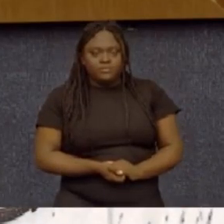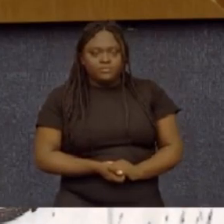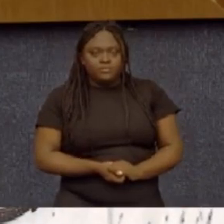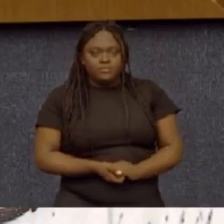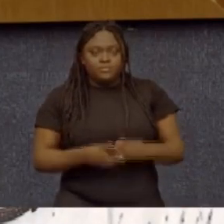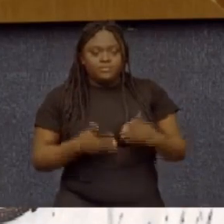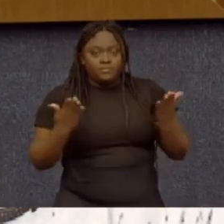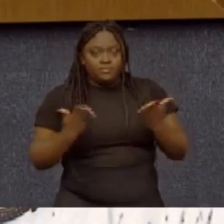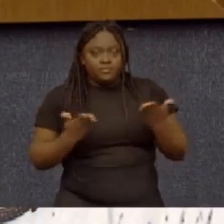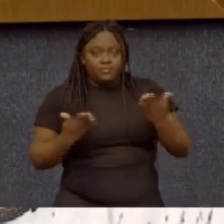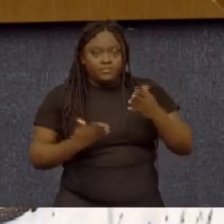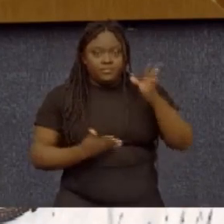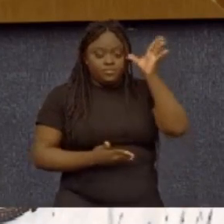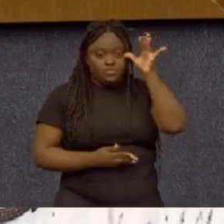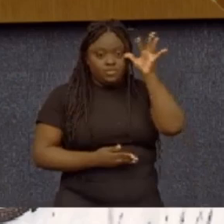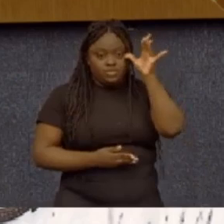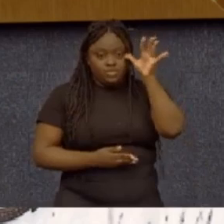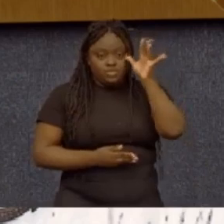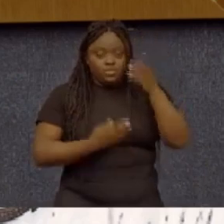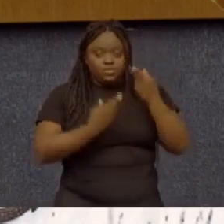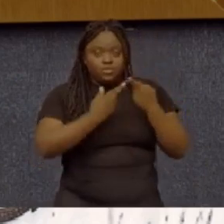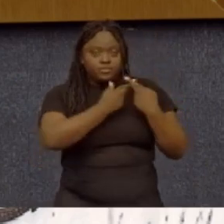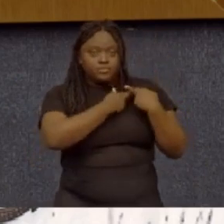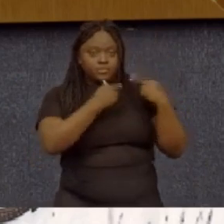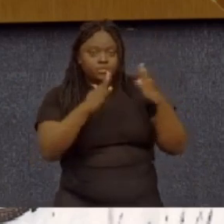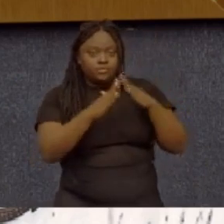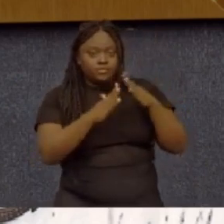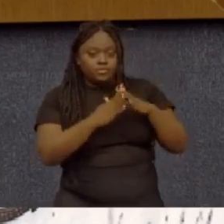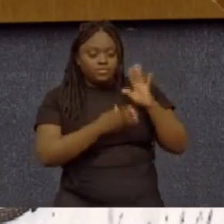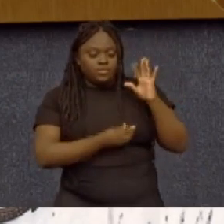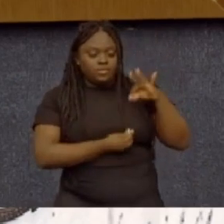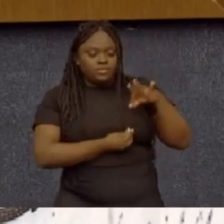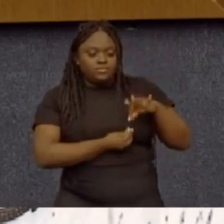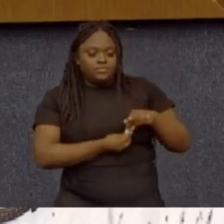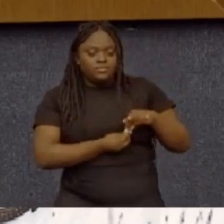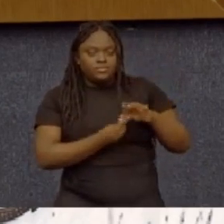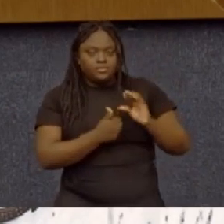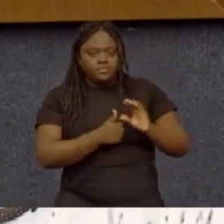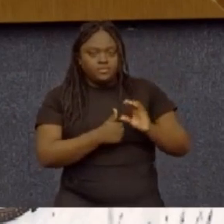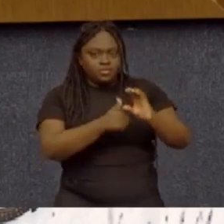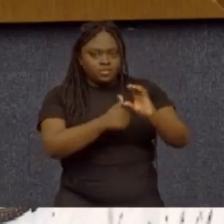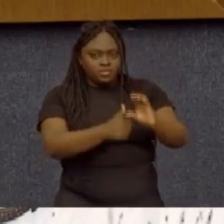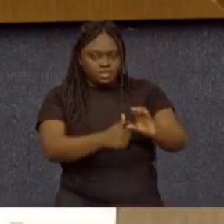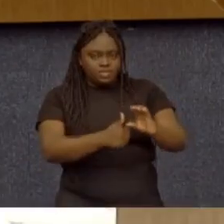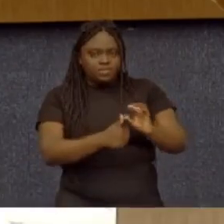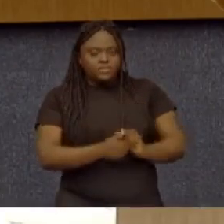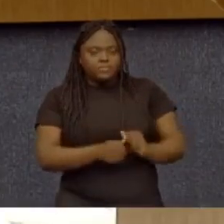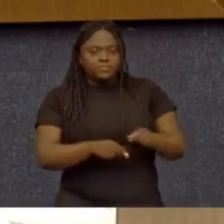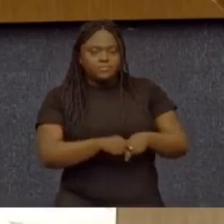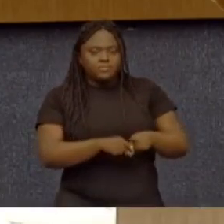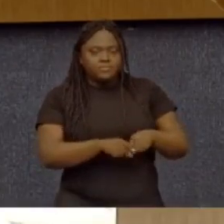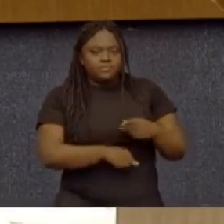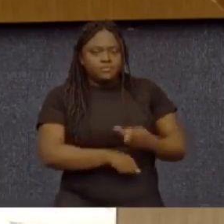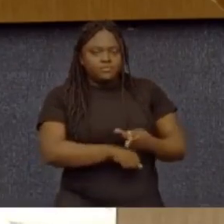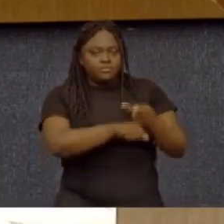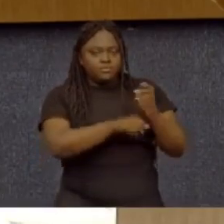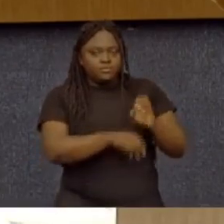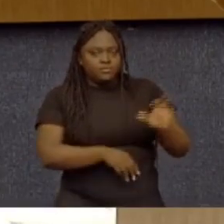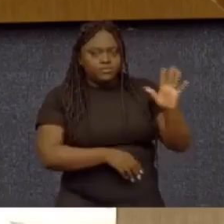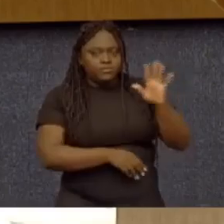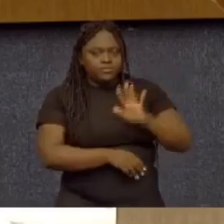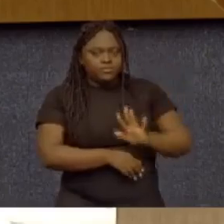Ouviremos agora o presidente da Casa Espírita Cristã Santo Agostinho e procurador do Estado de Minas